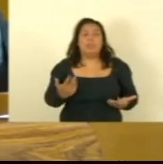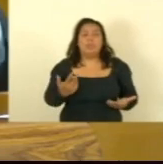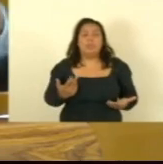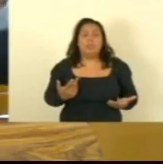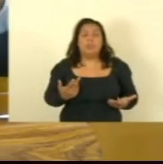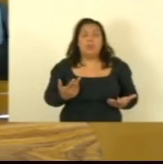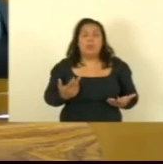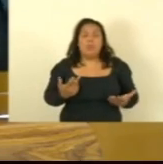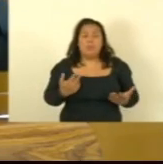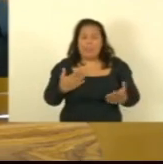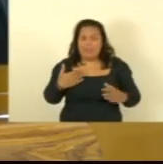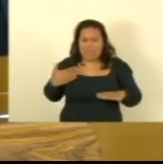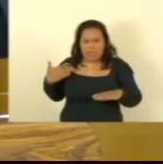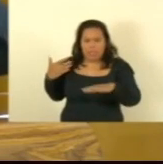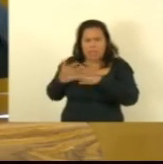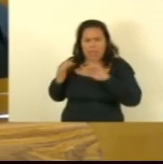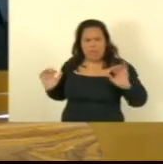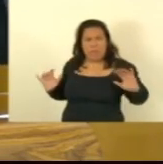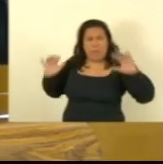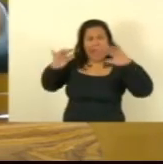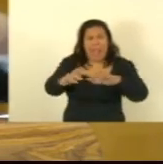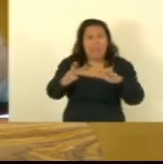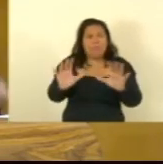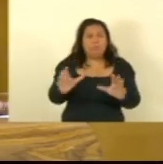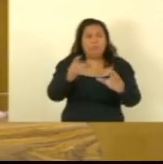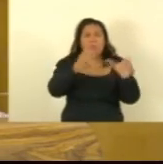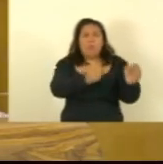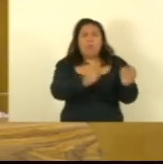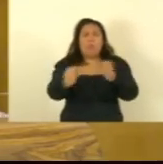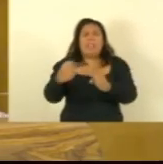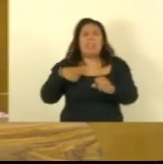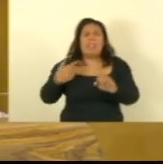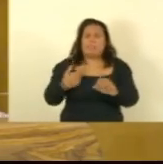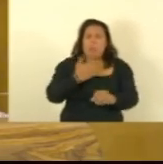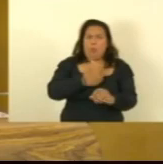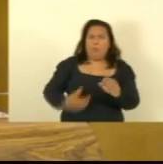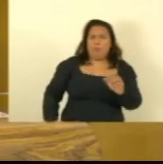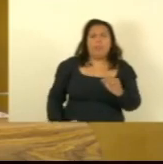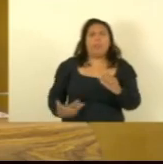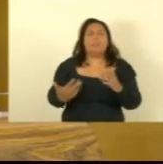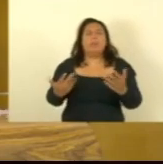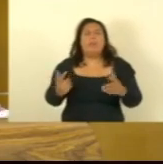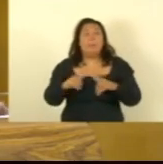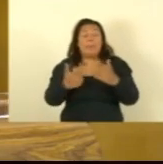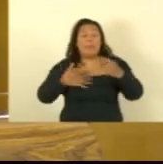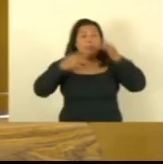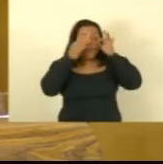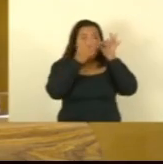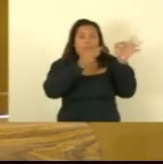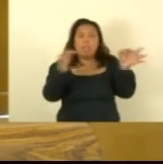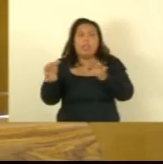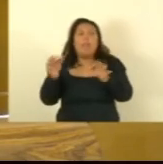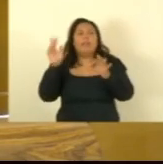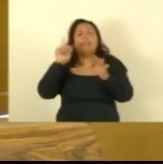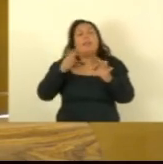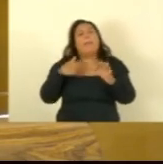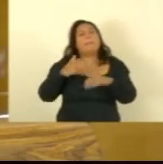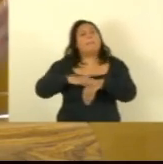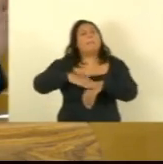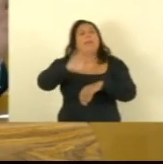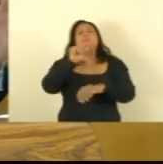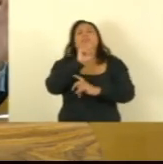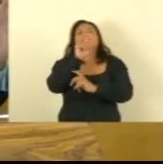isso, a invasão dos poderes da República no nosso país. Mas o que me chama mais a atenção, e aí fica um